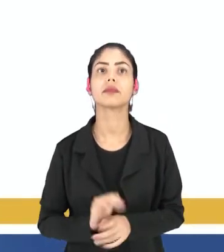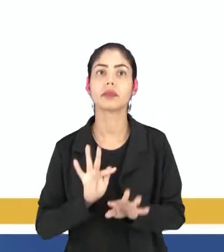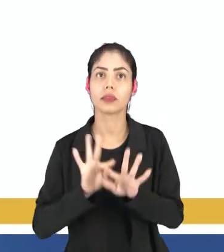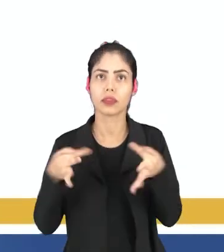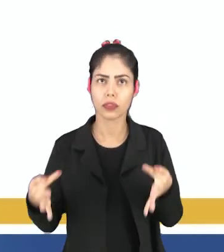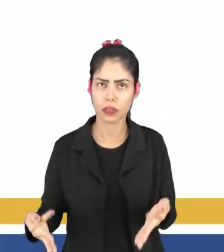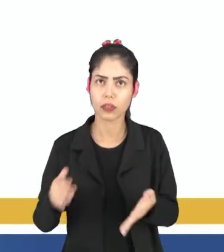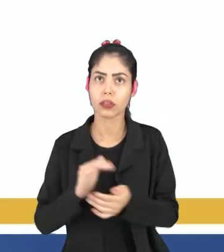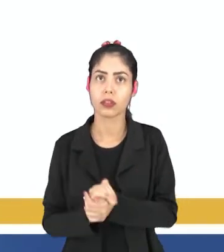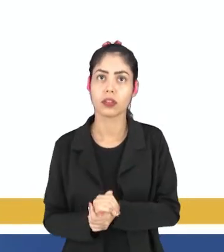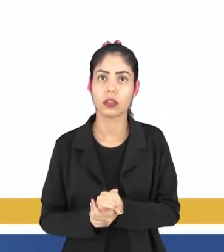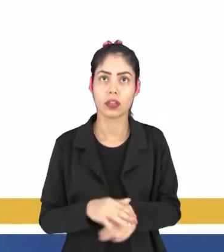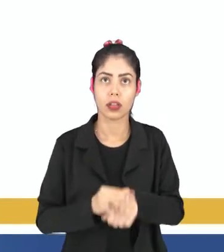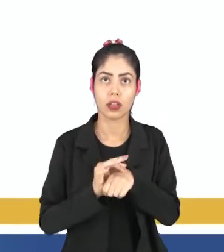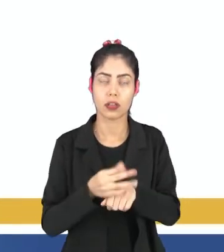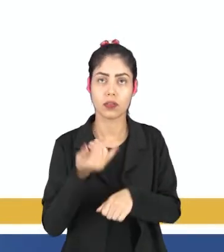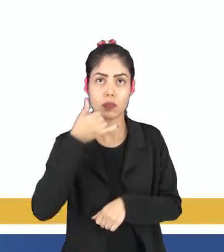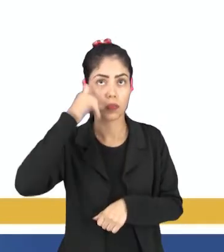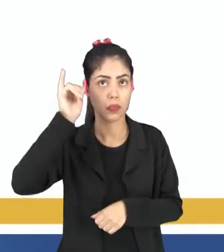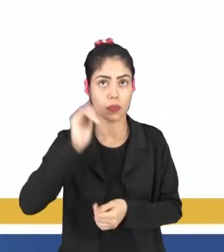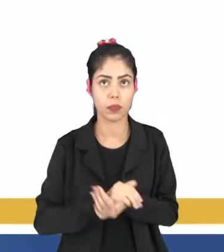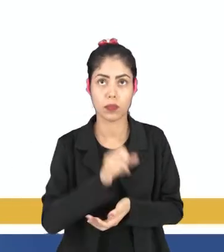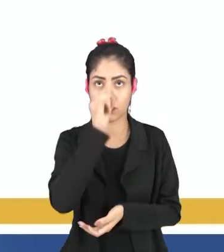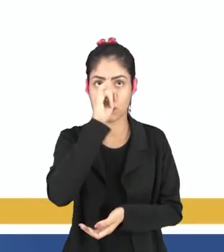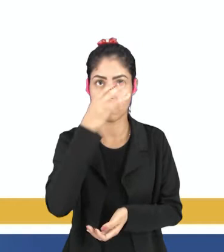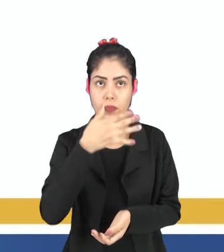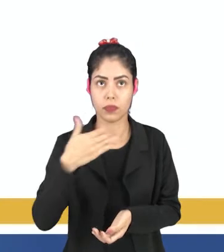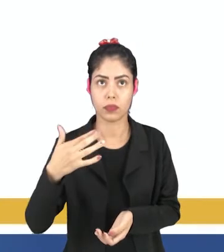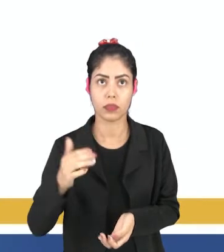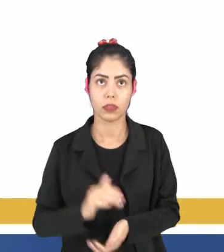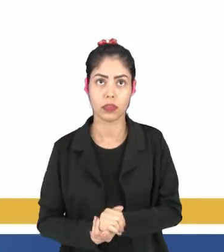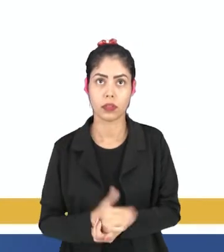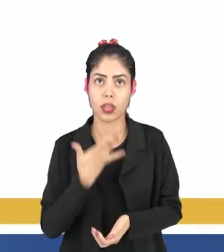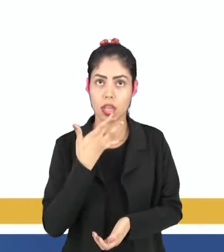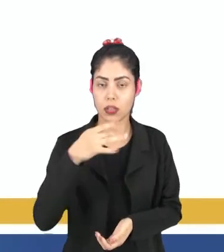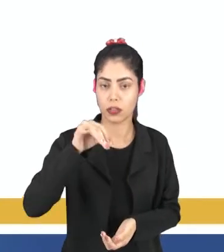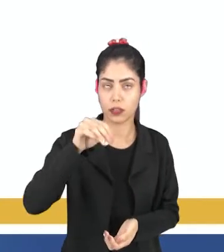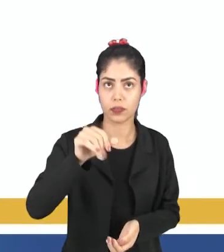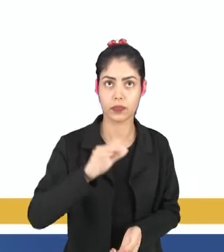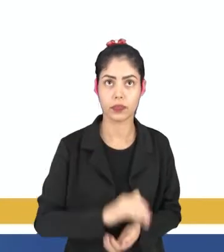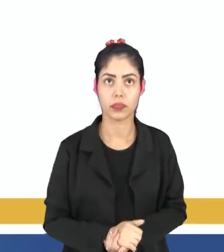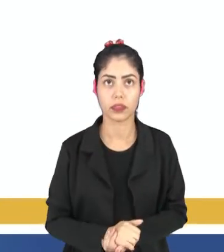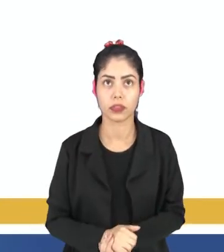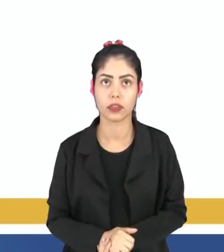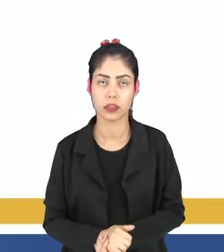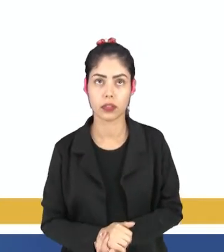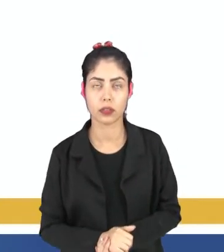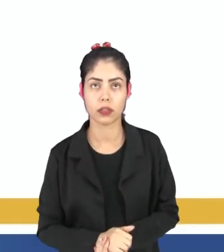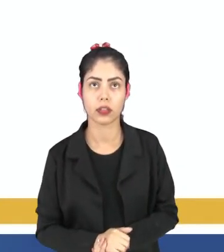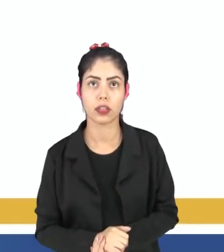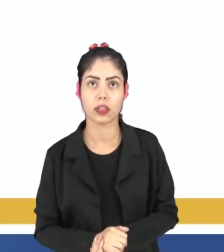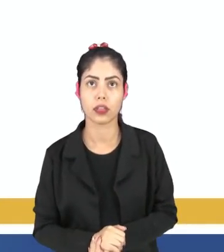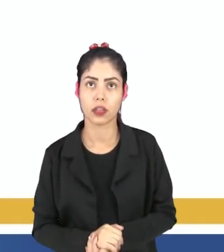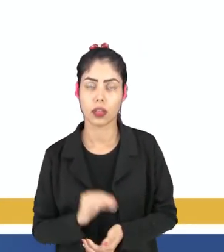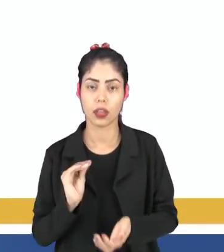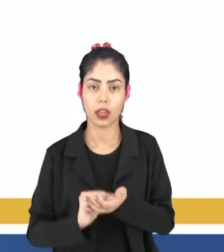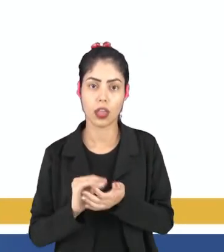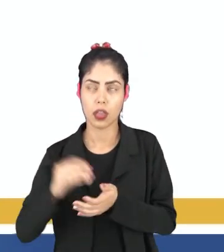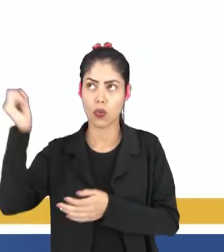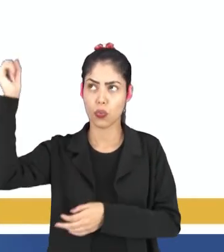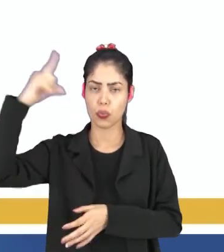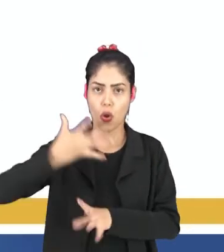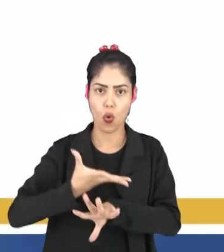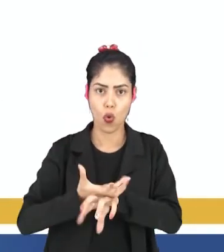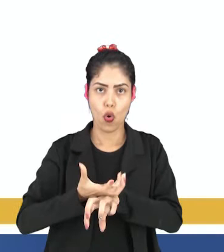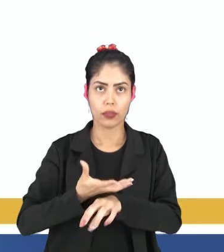é a forma mais simples de conservar carne de boi, porco ou peixe. É uma alternativa. Uma alternativa é salgá-la e colocá-la para